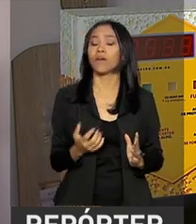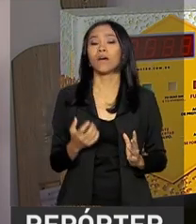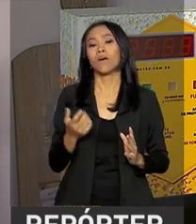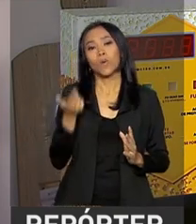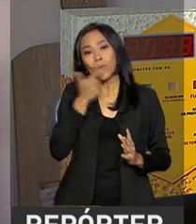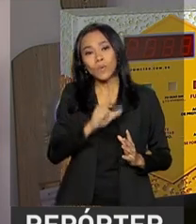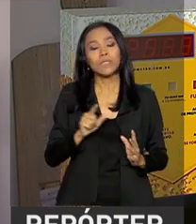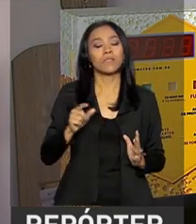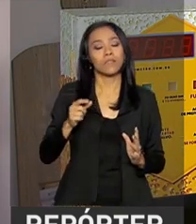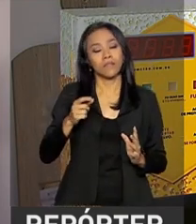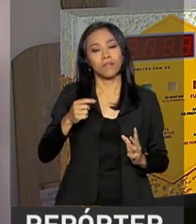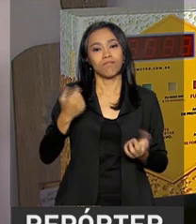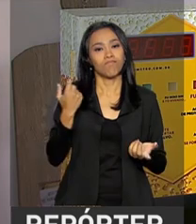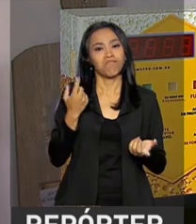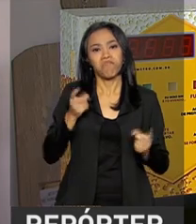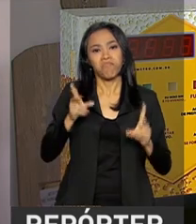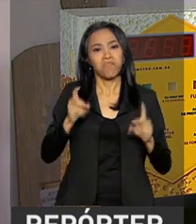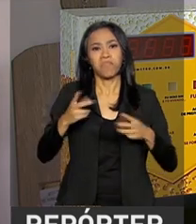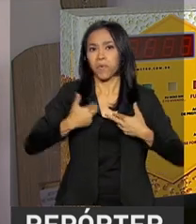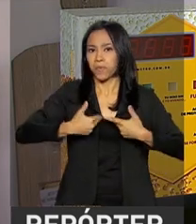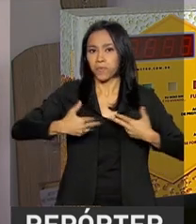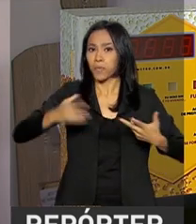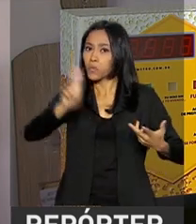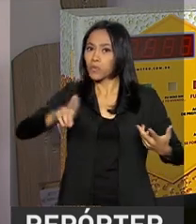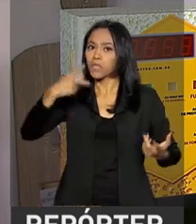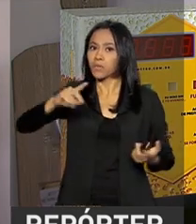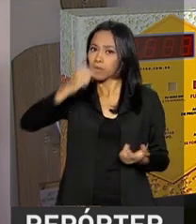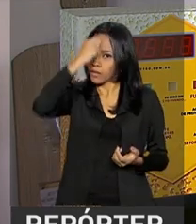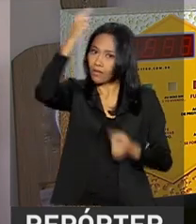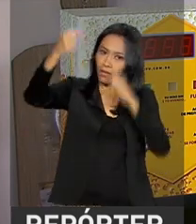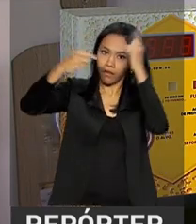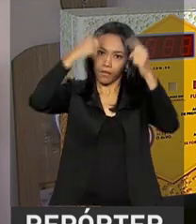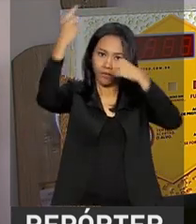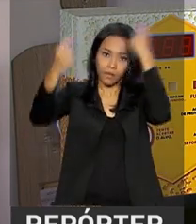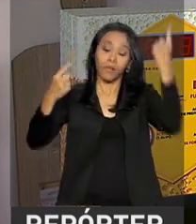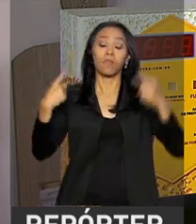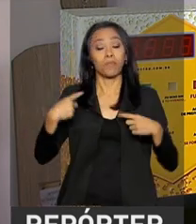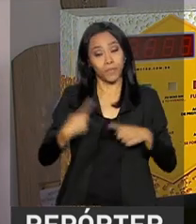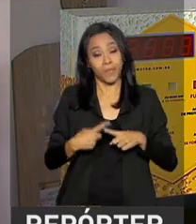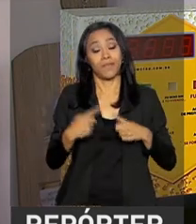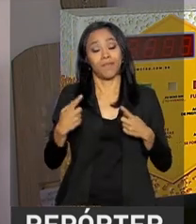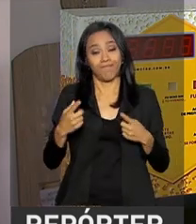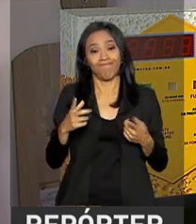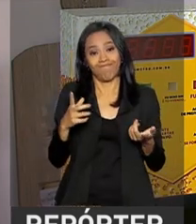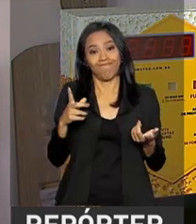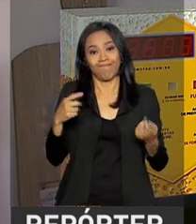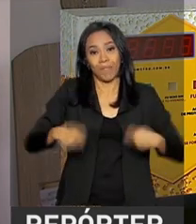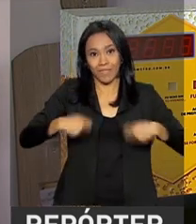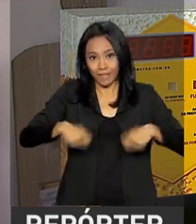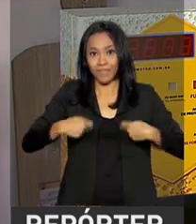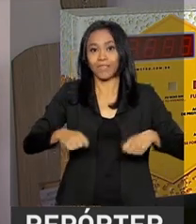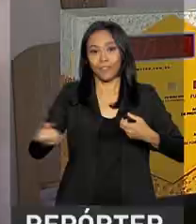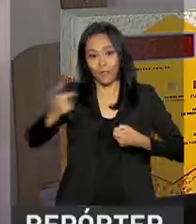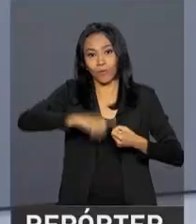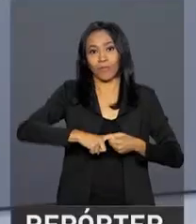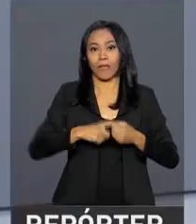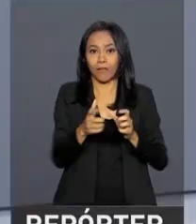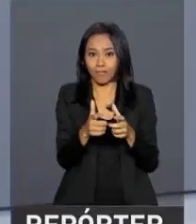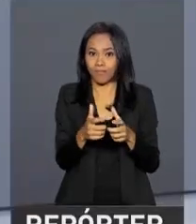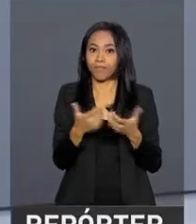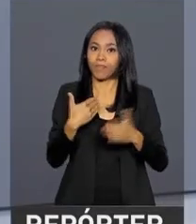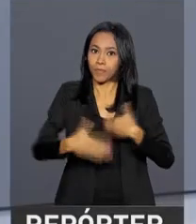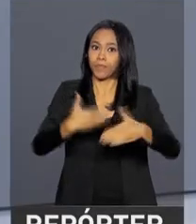criatividade forma que a gente consiga manter esse crescimento que o setor realmente está precisando voltar a ter crescimento